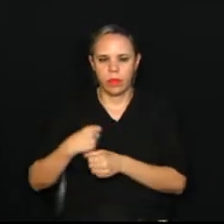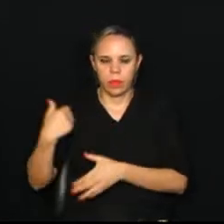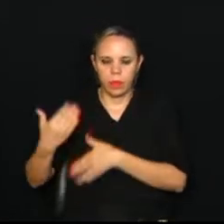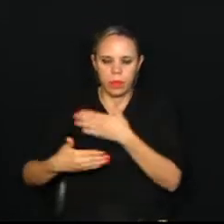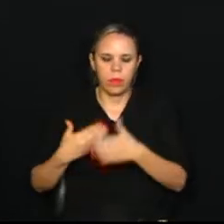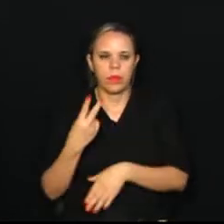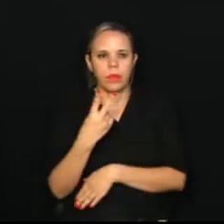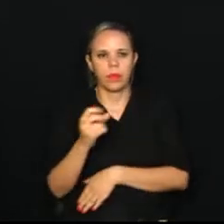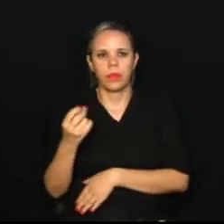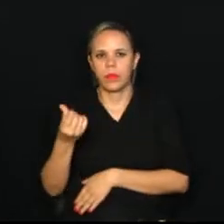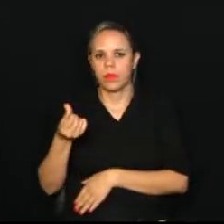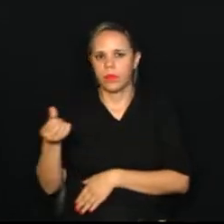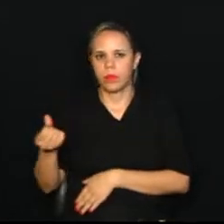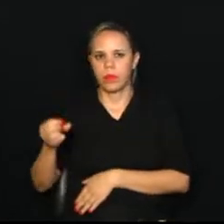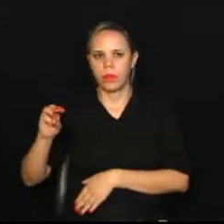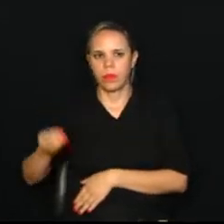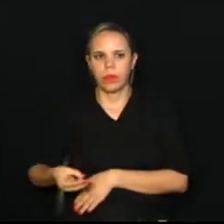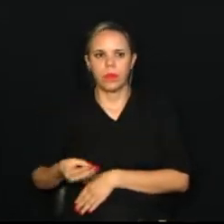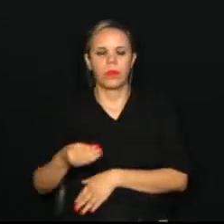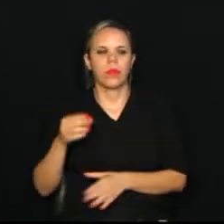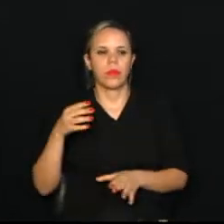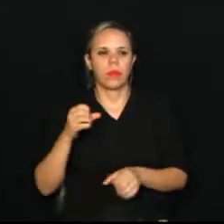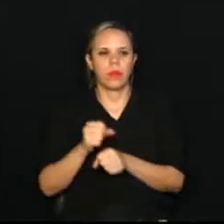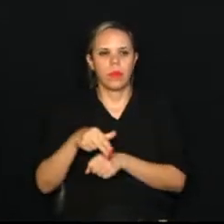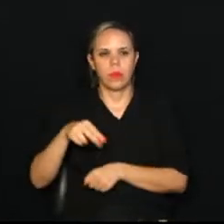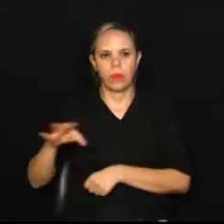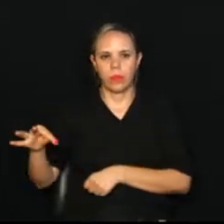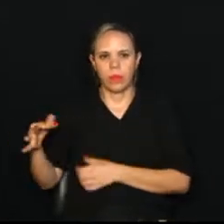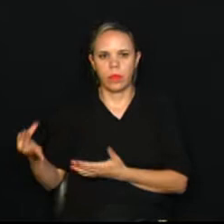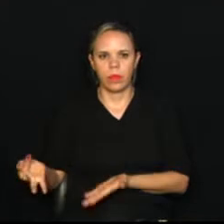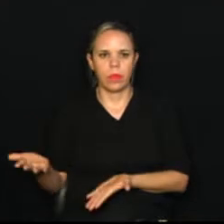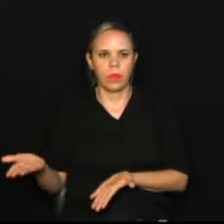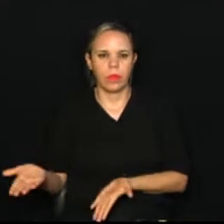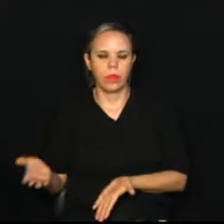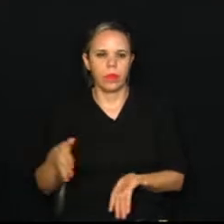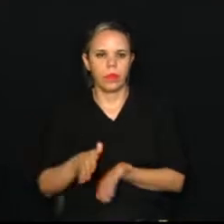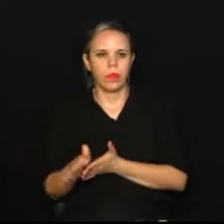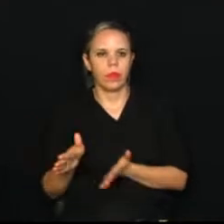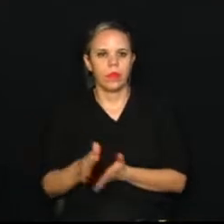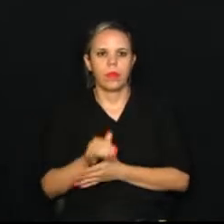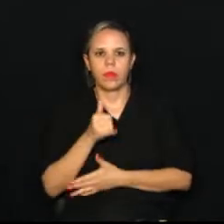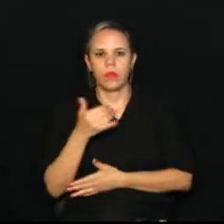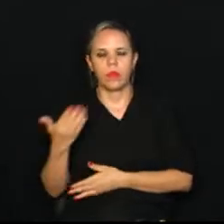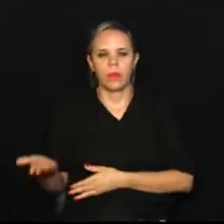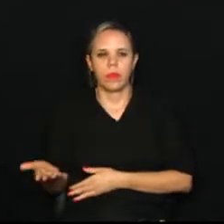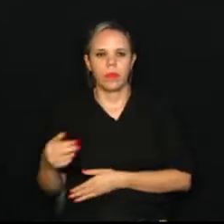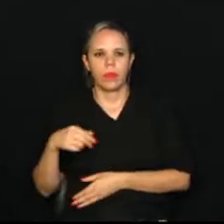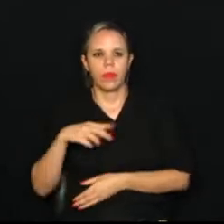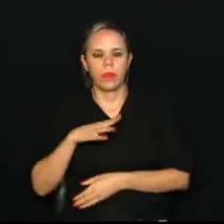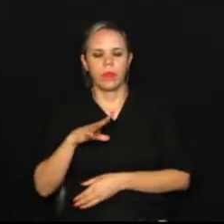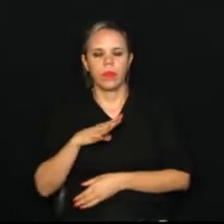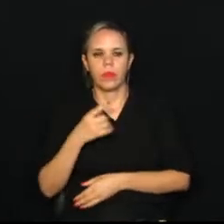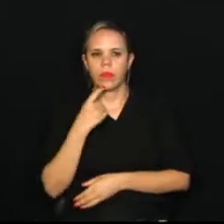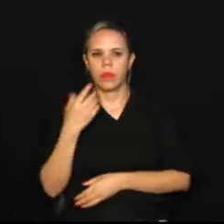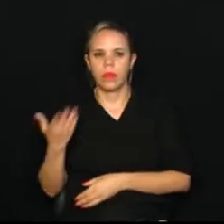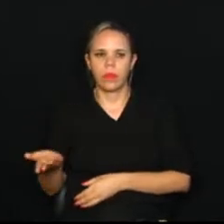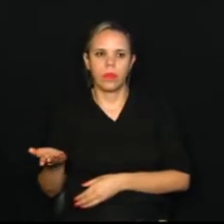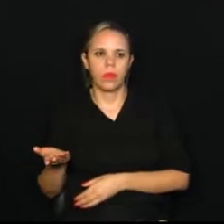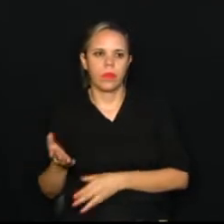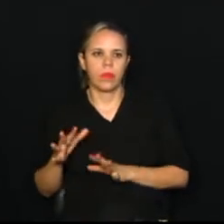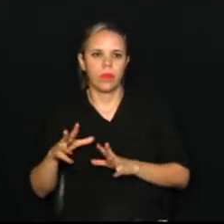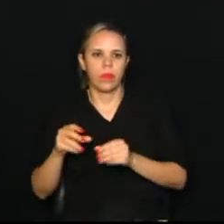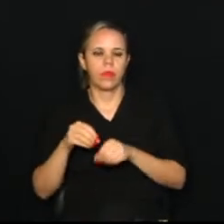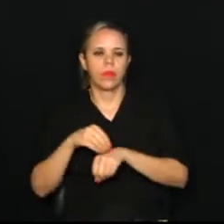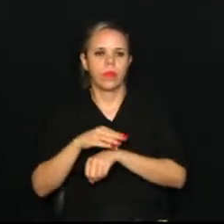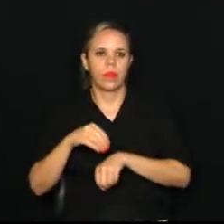Foram 266 milhões de notas fiscais emitidas eletronicamente no município de Campinas, tudo